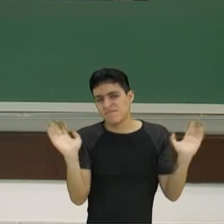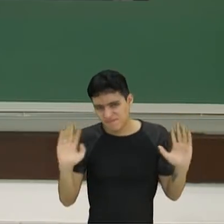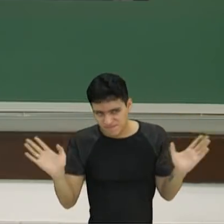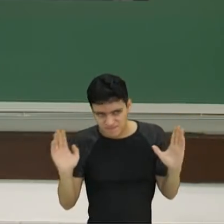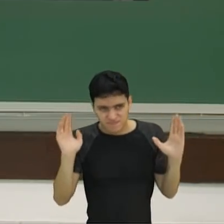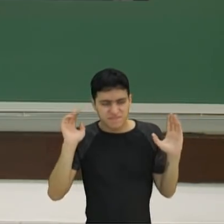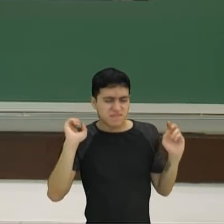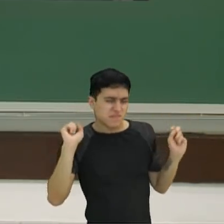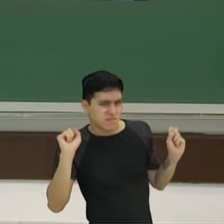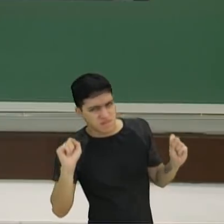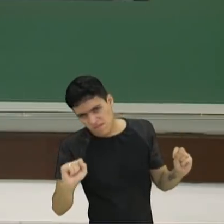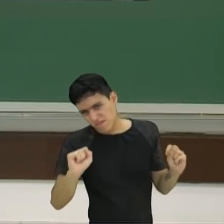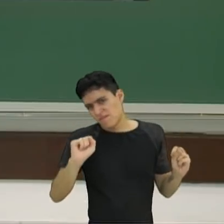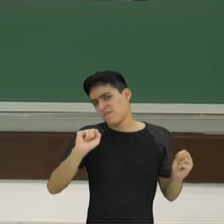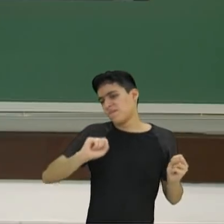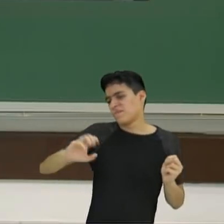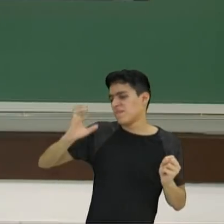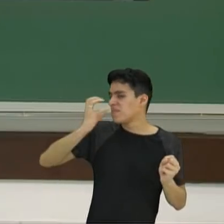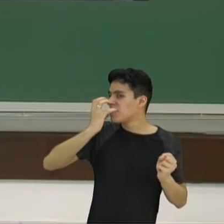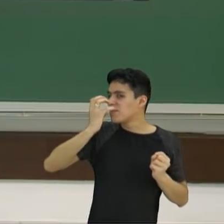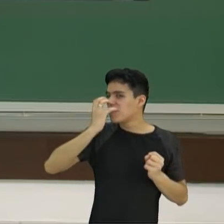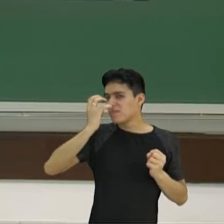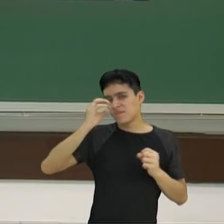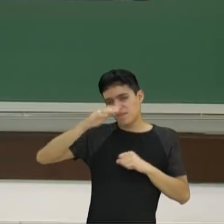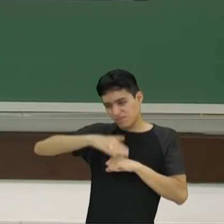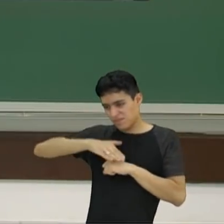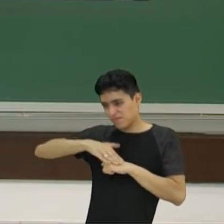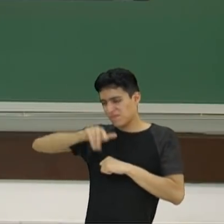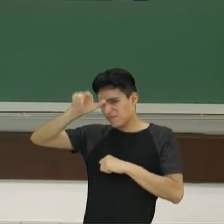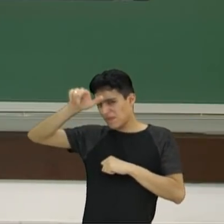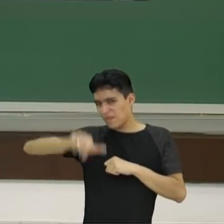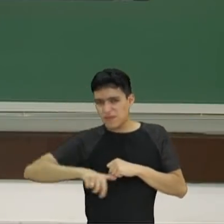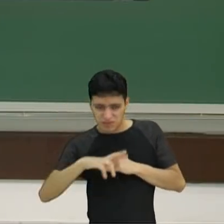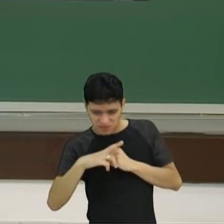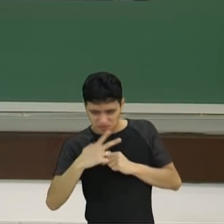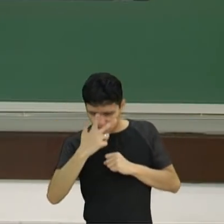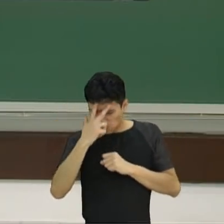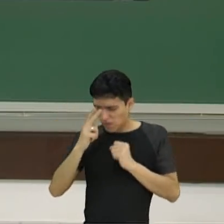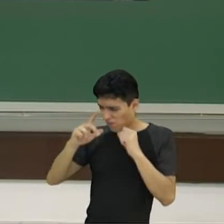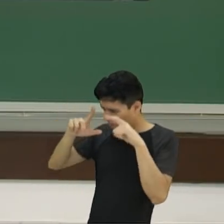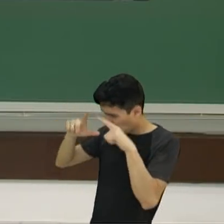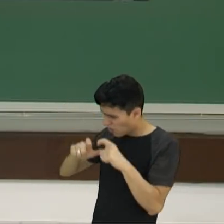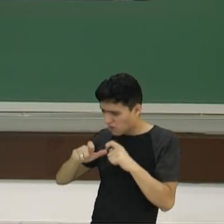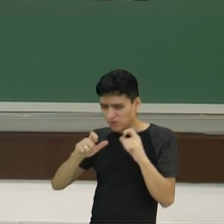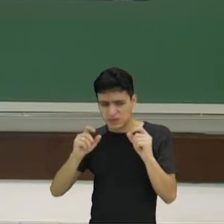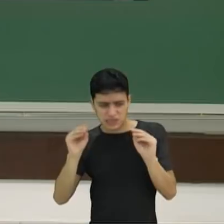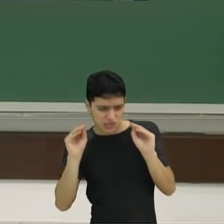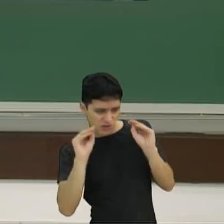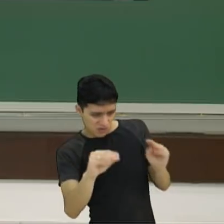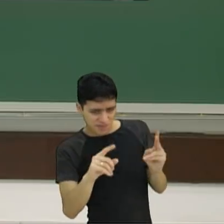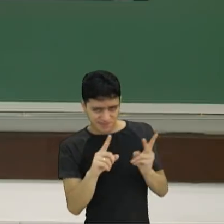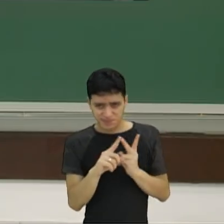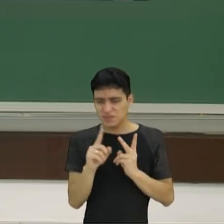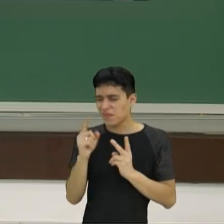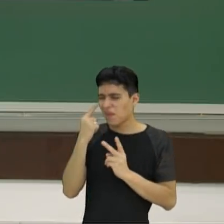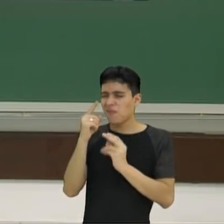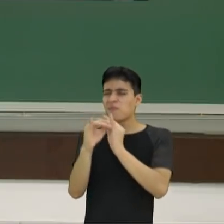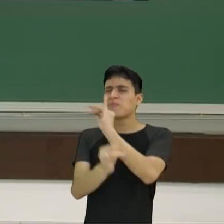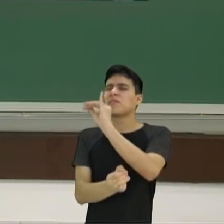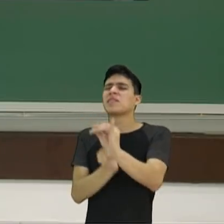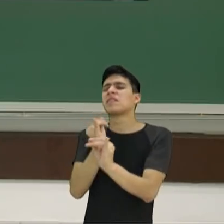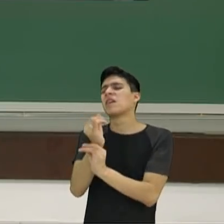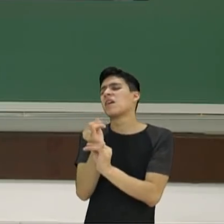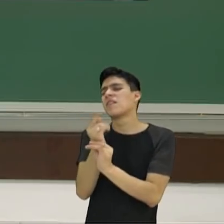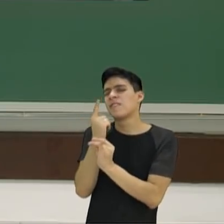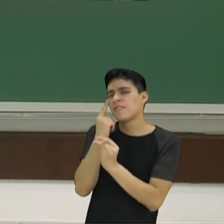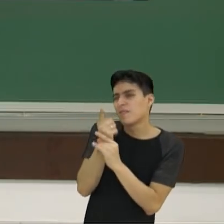um cachorro, pode ser um cachorro do editor que fez a imagem, pode ser, ou ele buscou um cachorro na internet, comprou